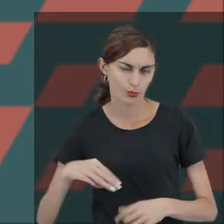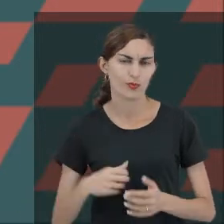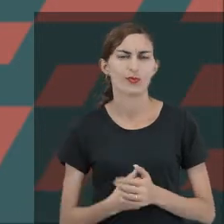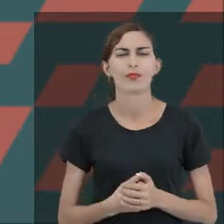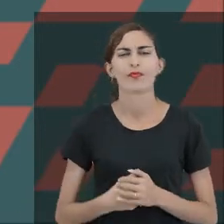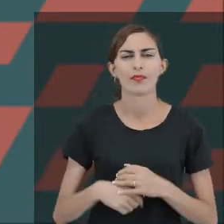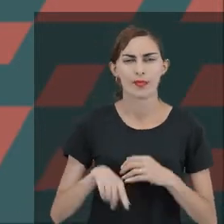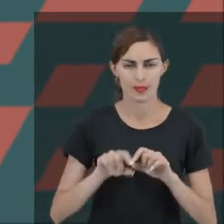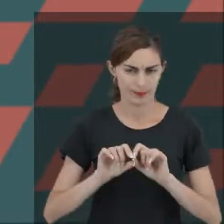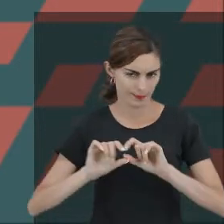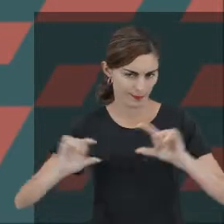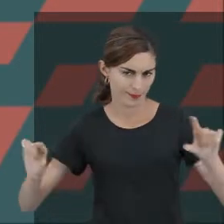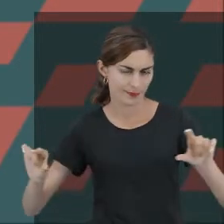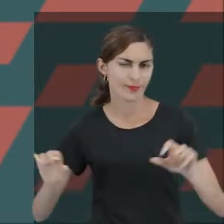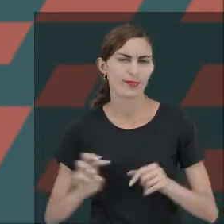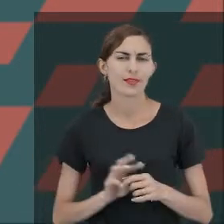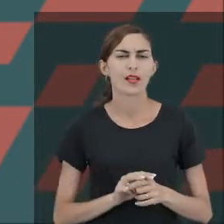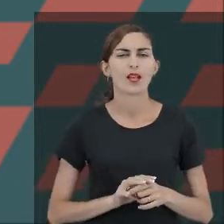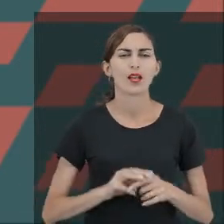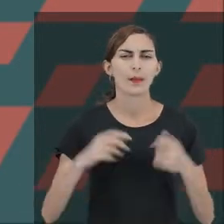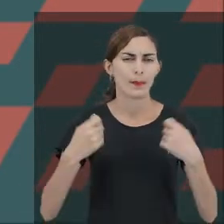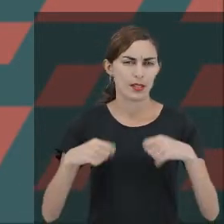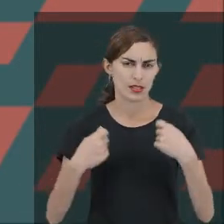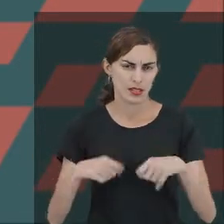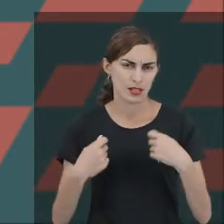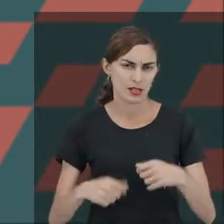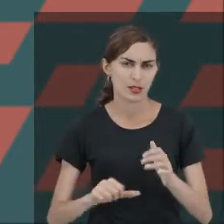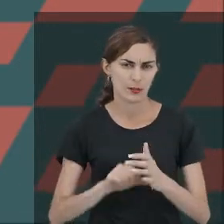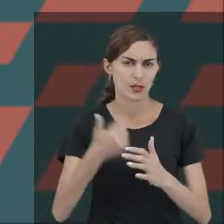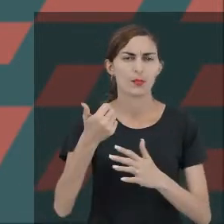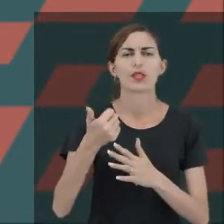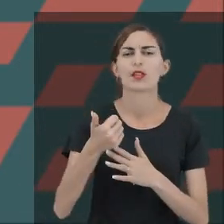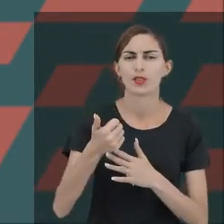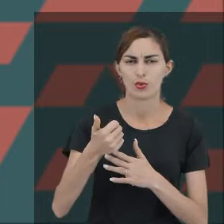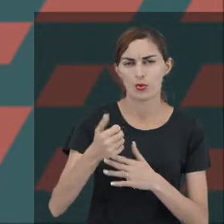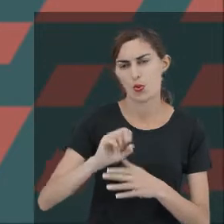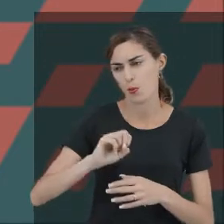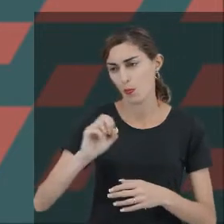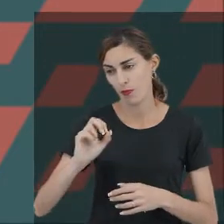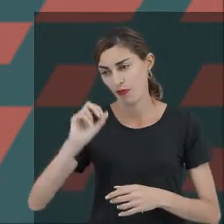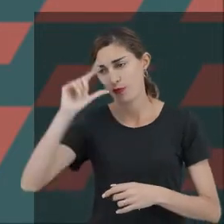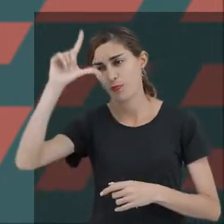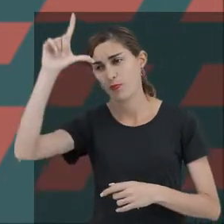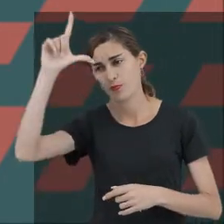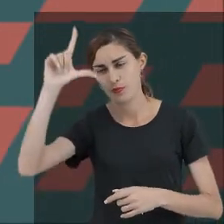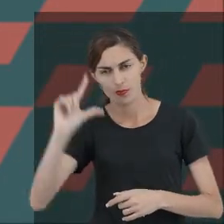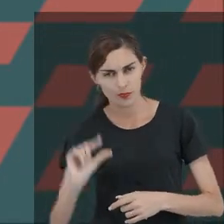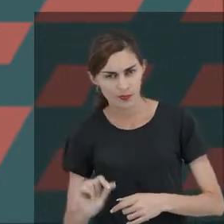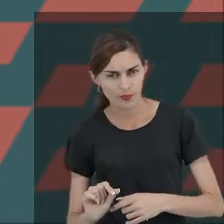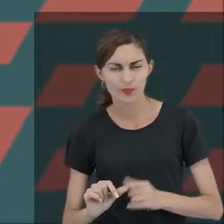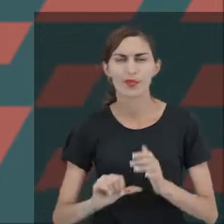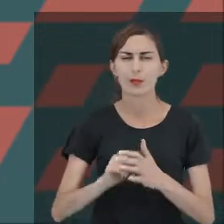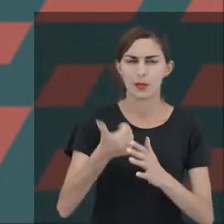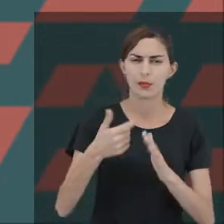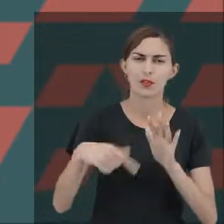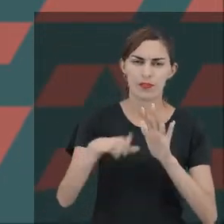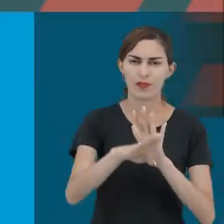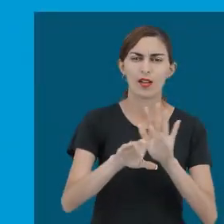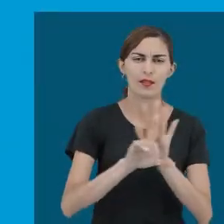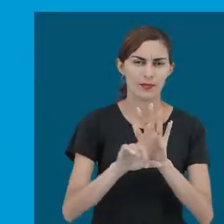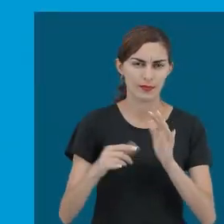Pernambuco, ele, por ter sido o estado primeiro afetado e mais afetado, ele foi pioneiro também nas